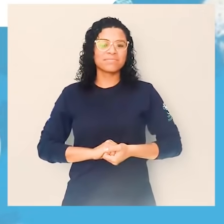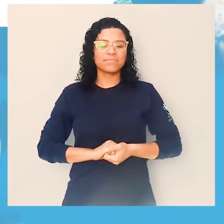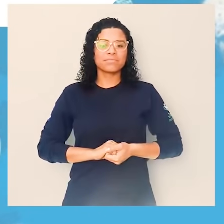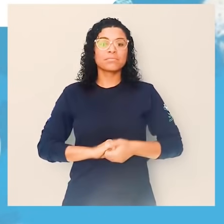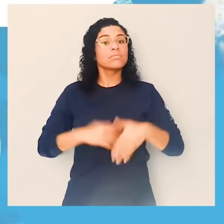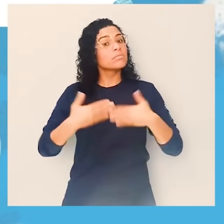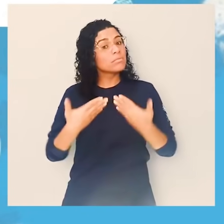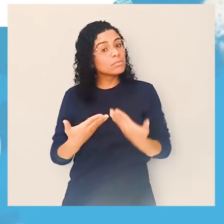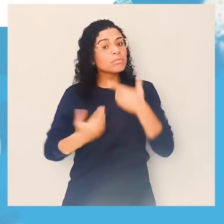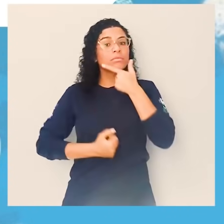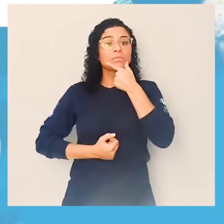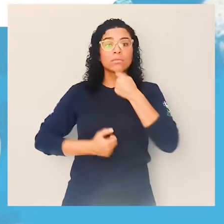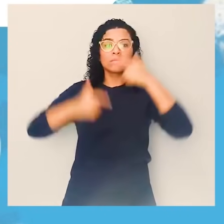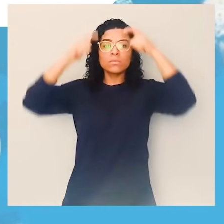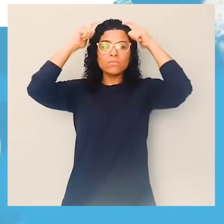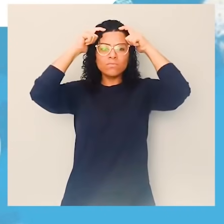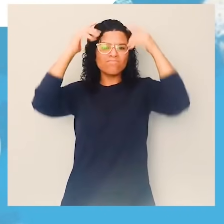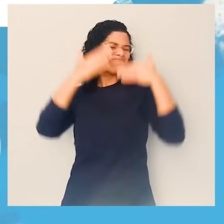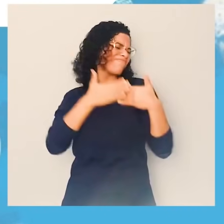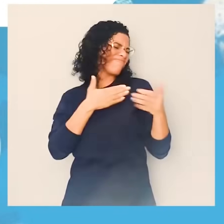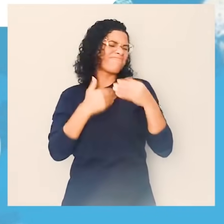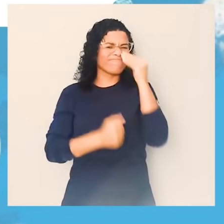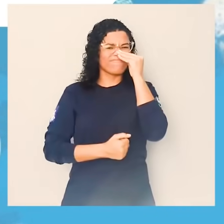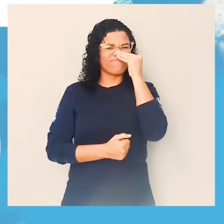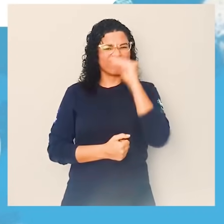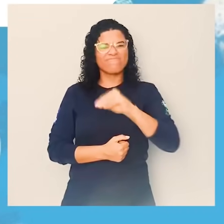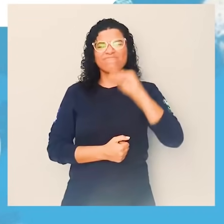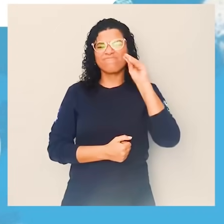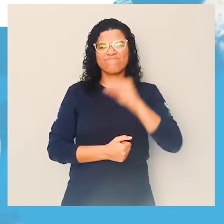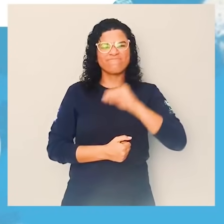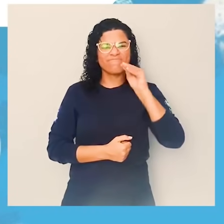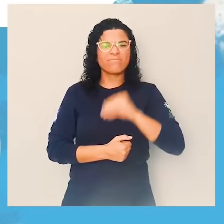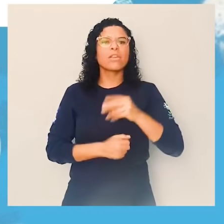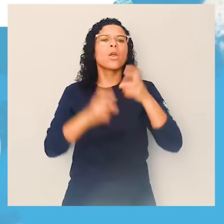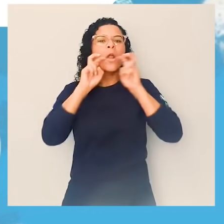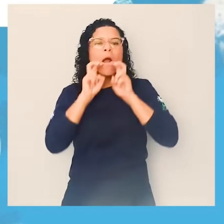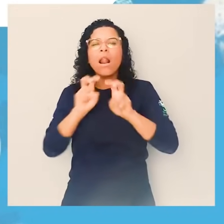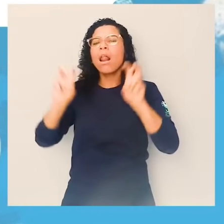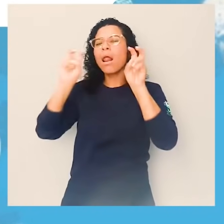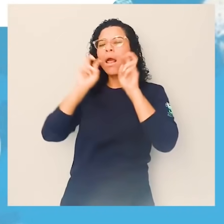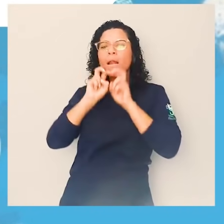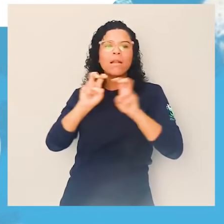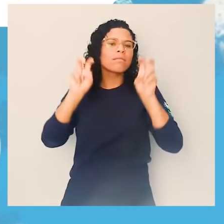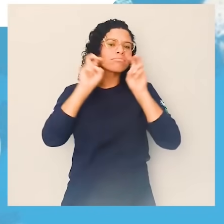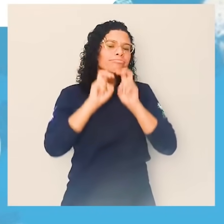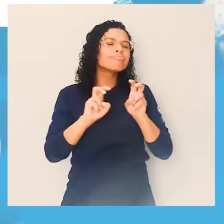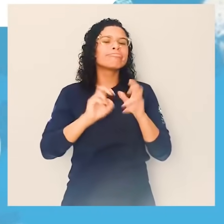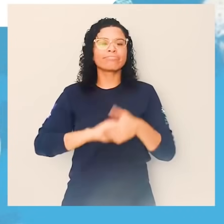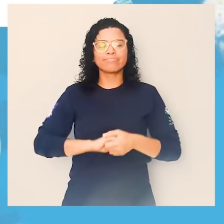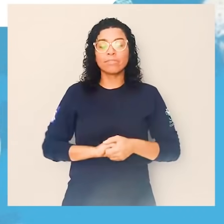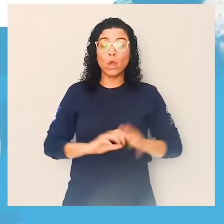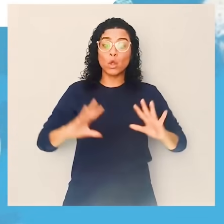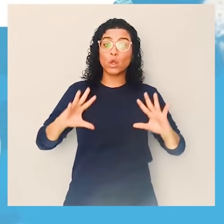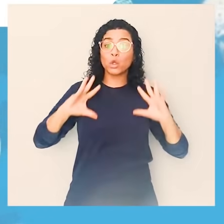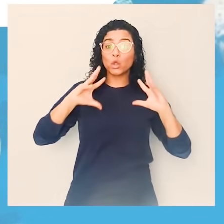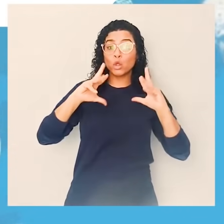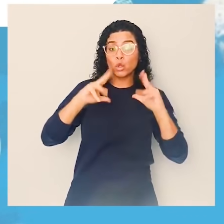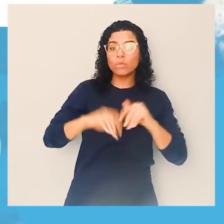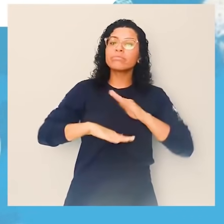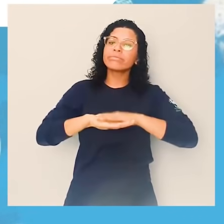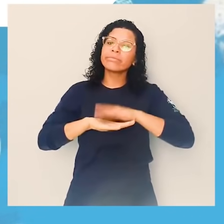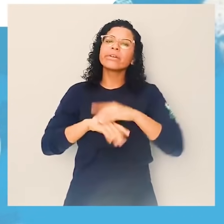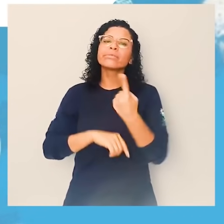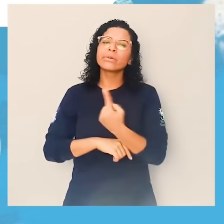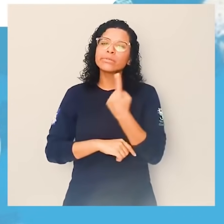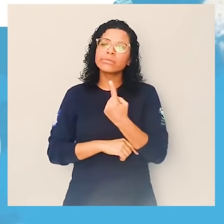boca!" O rei nem ligava e continuava falando, falando. Mas tudo que a